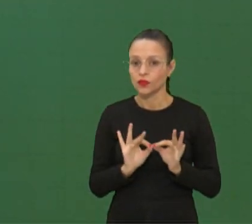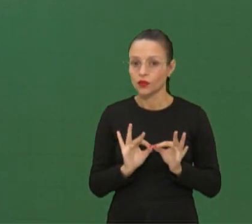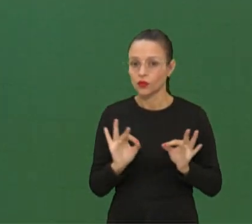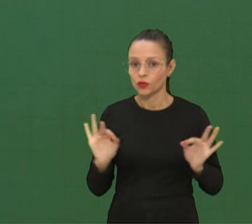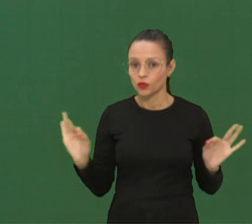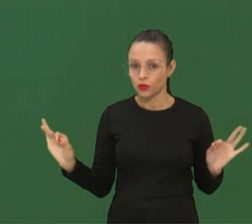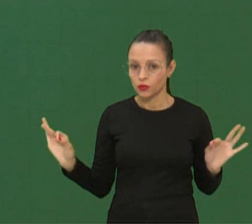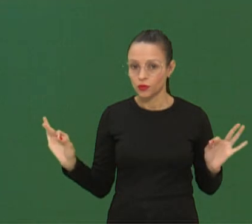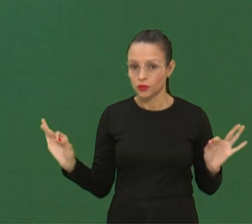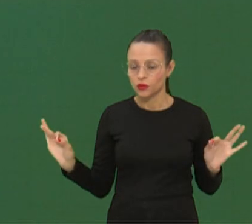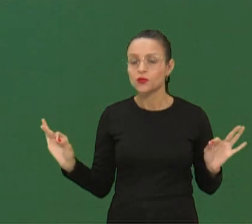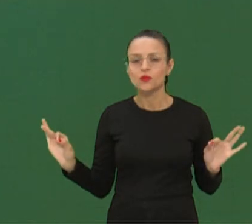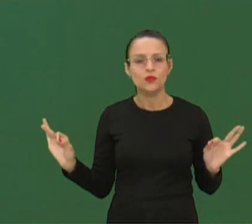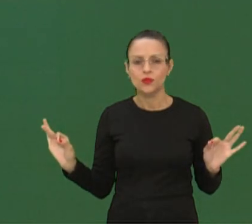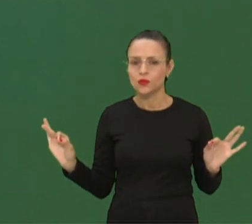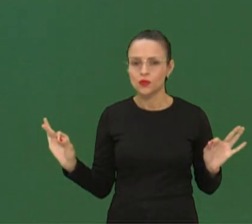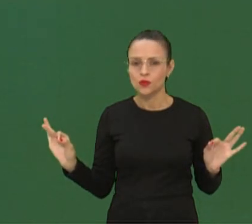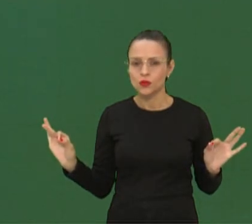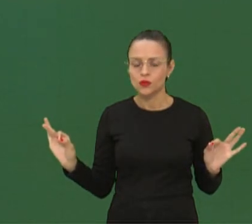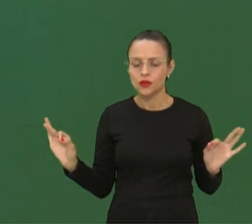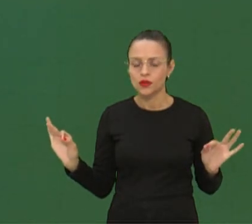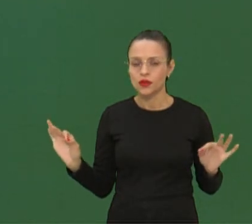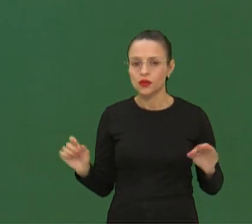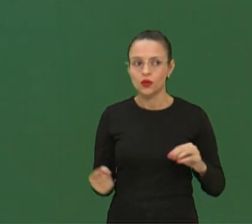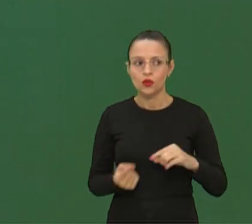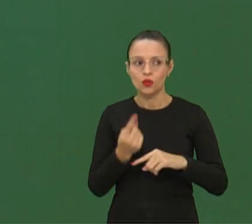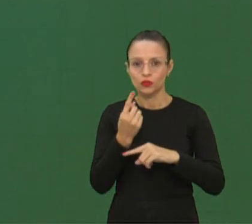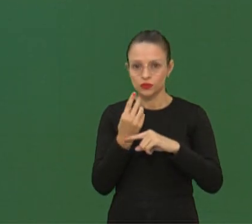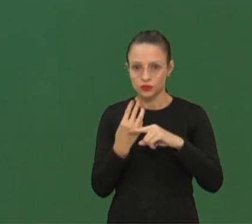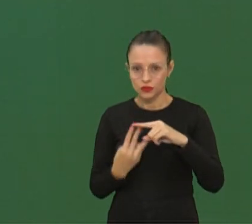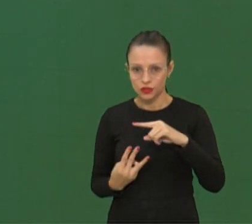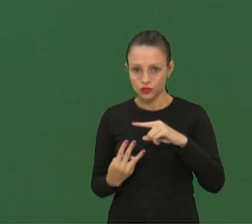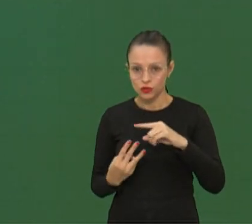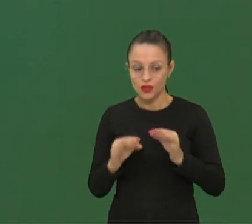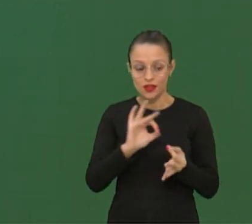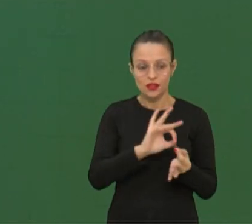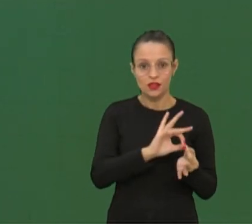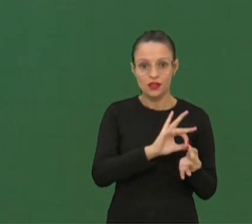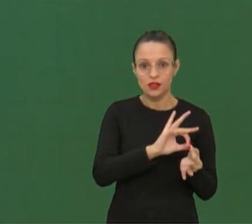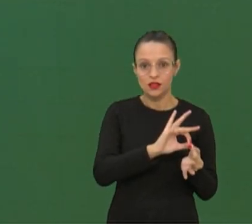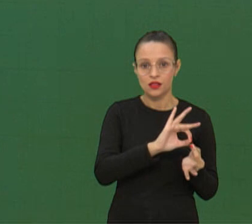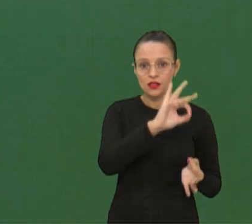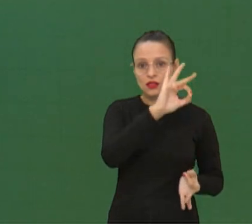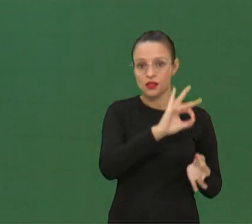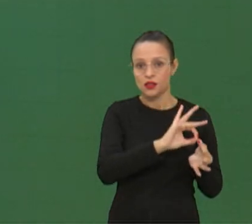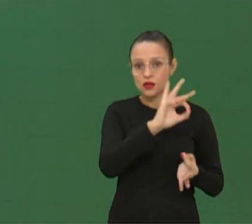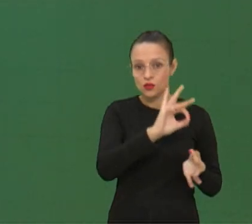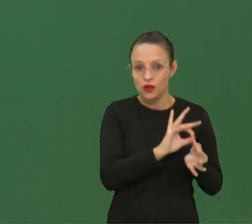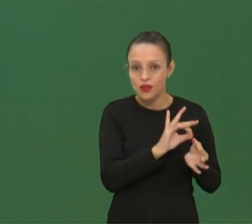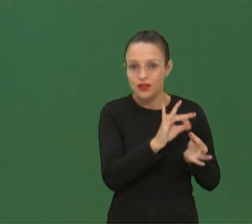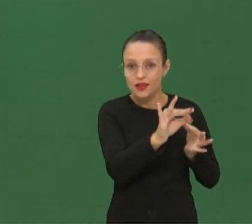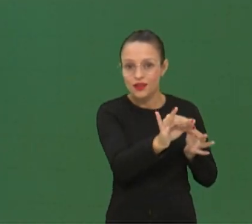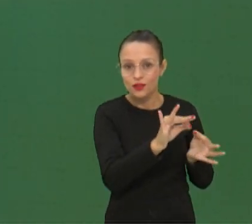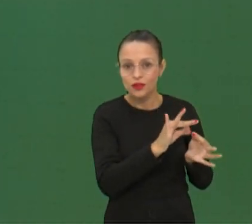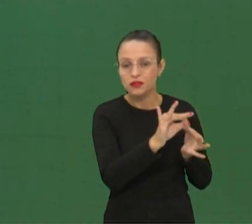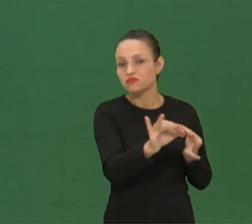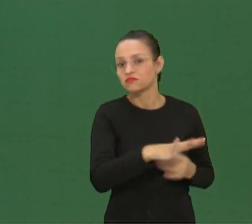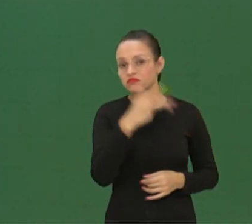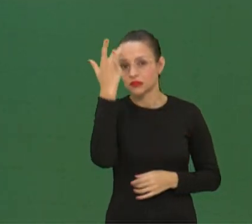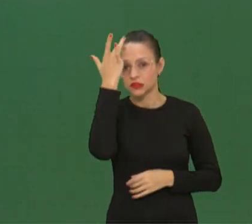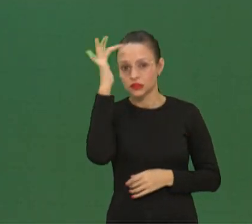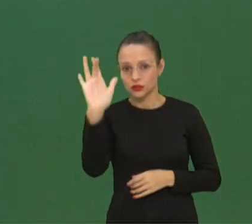é 1/3 da largura. Você sabe quanto é a largura? Não sabe? Então eu vou usar uma letra para indicar essa largura. Ah,